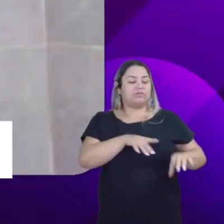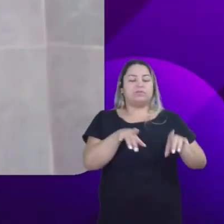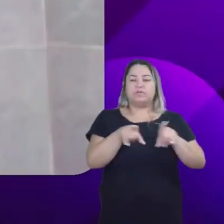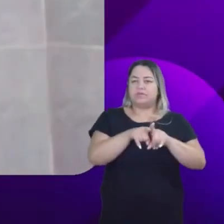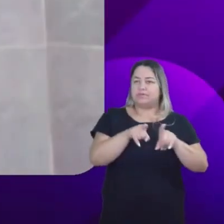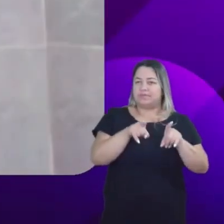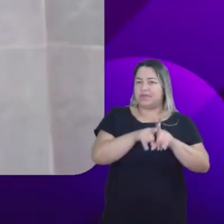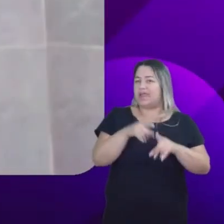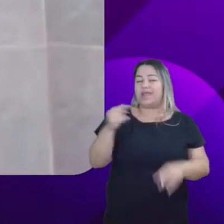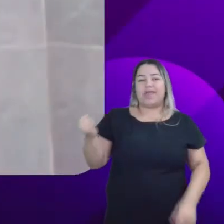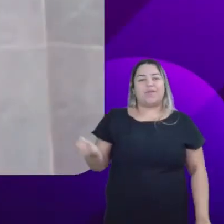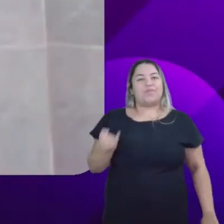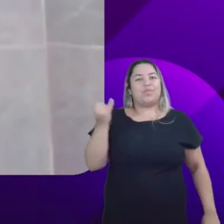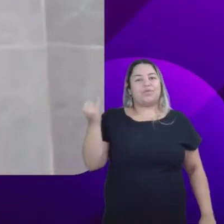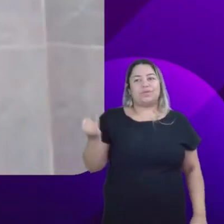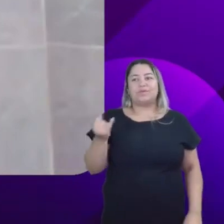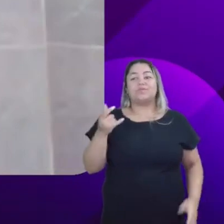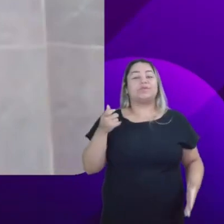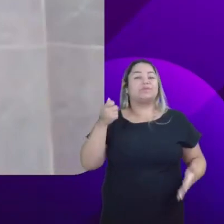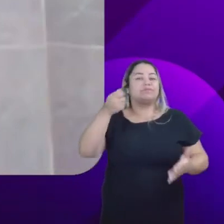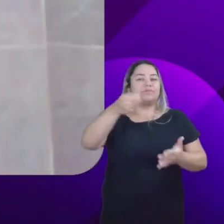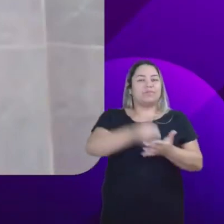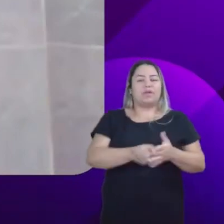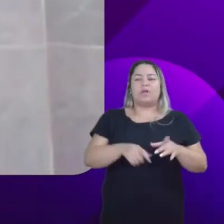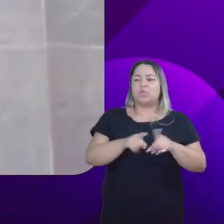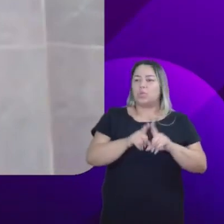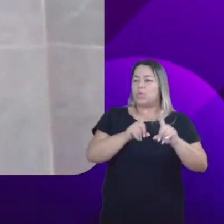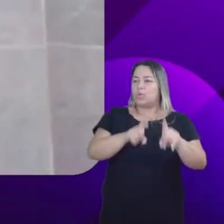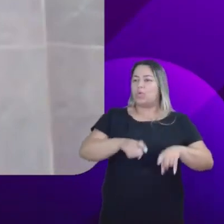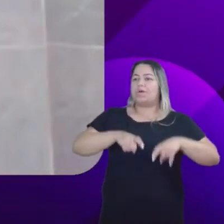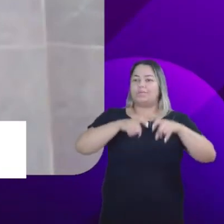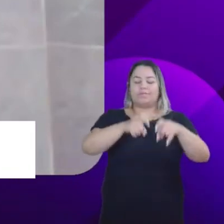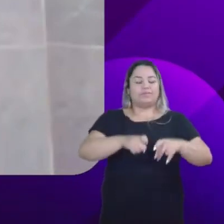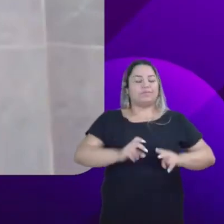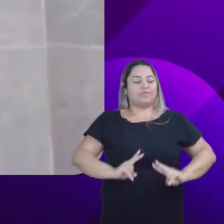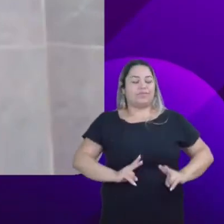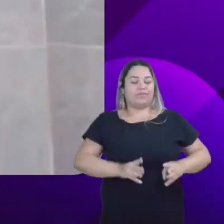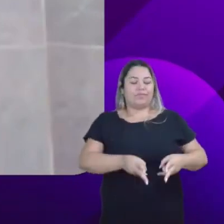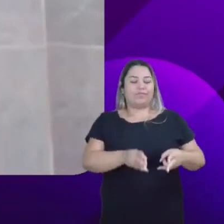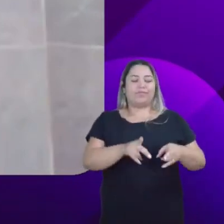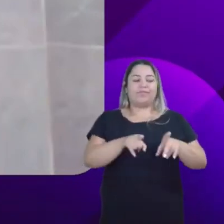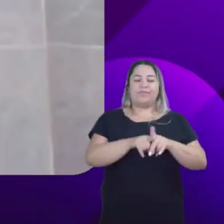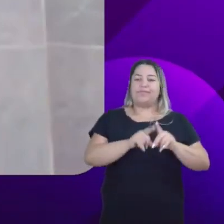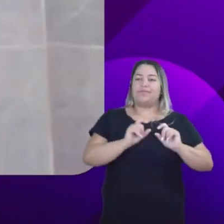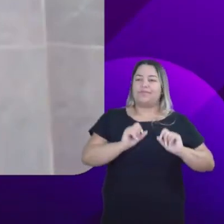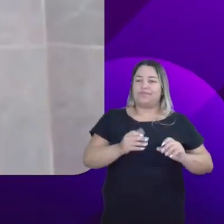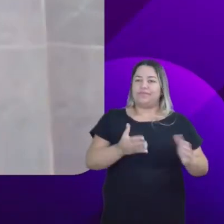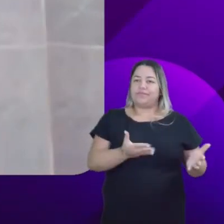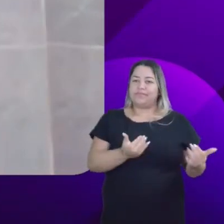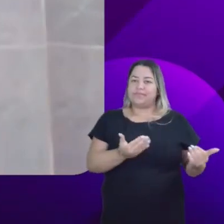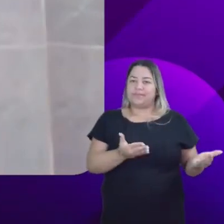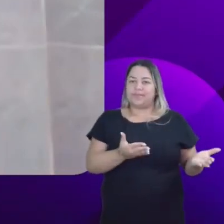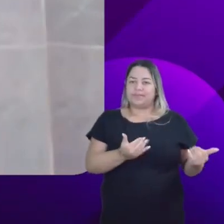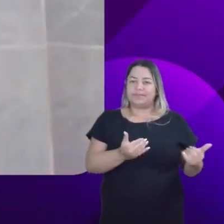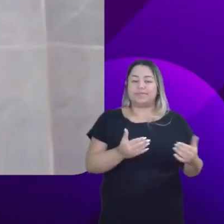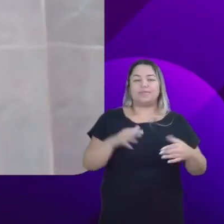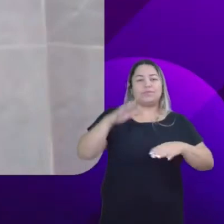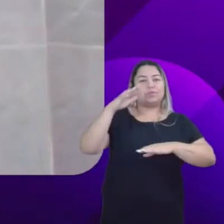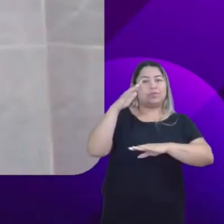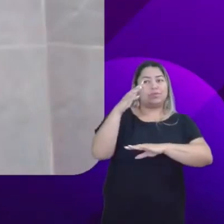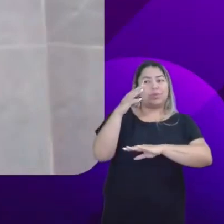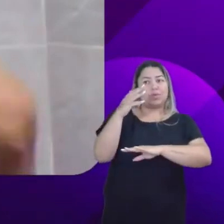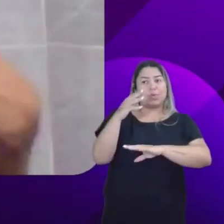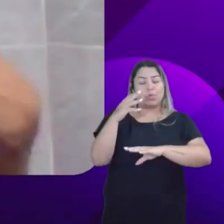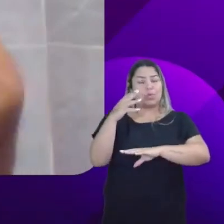é fundamental para garantir a sucessão rural, a permanência das jovens e dos jovens no meio rural. E